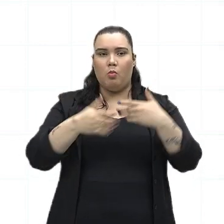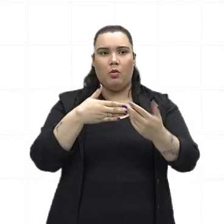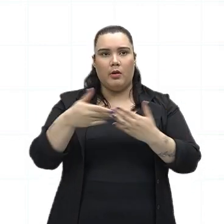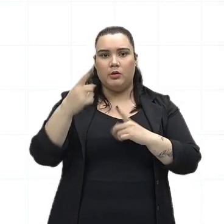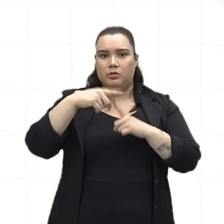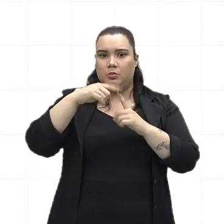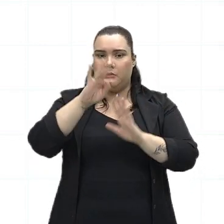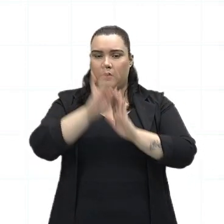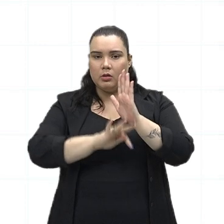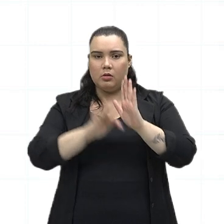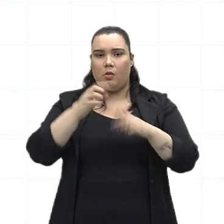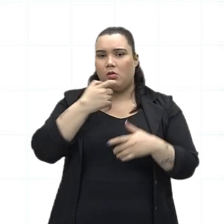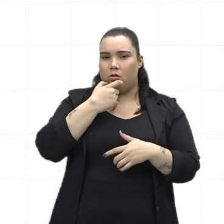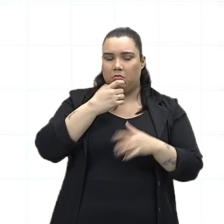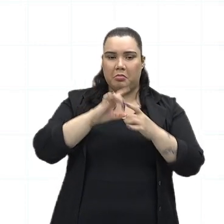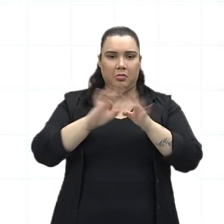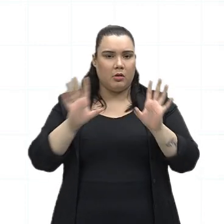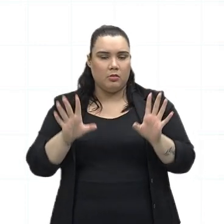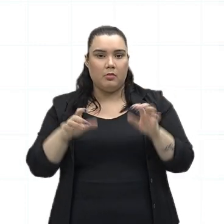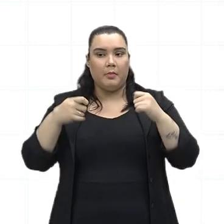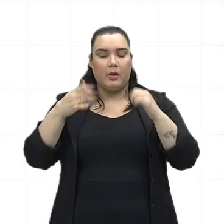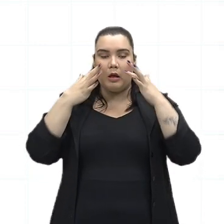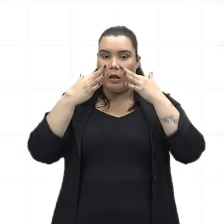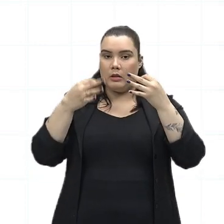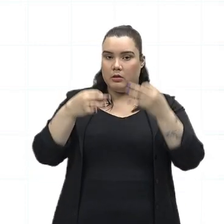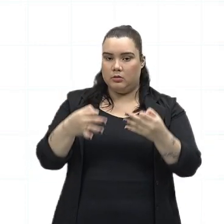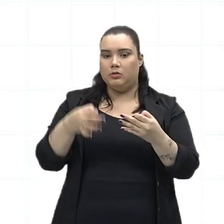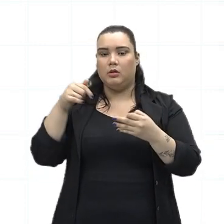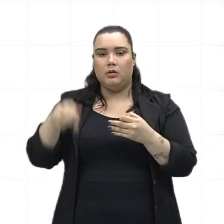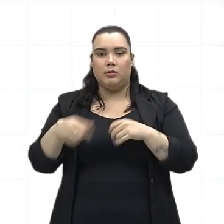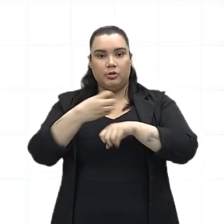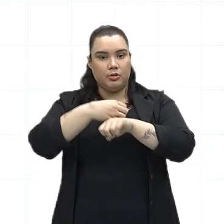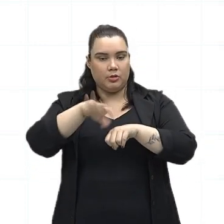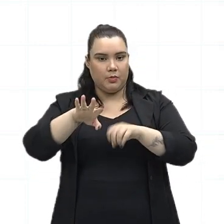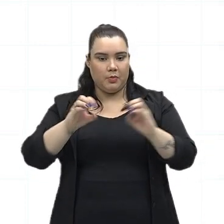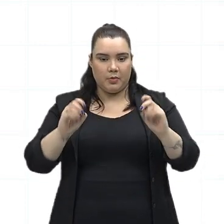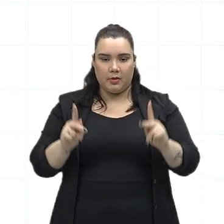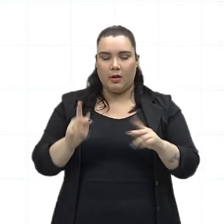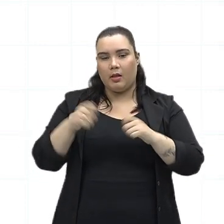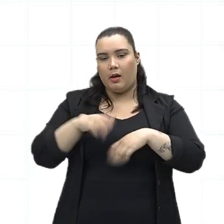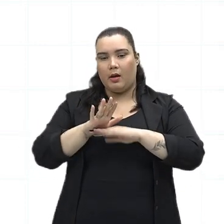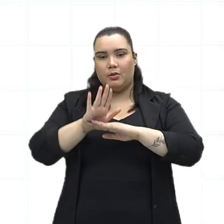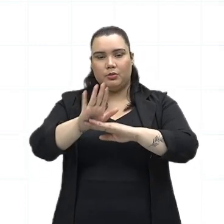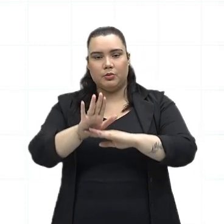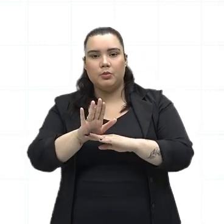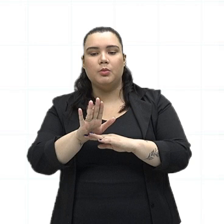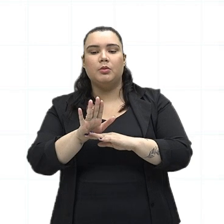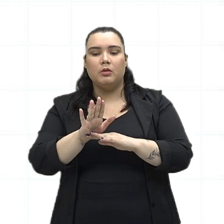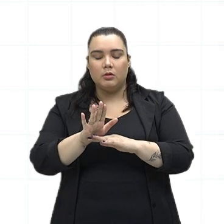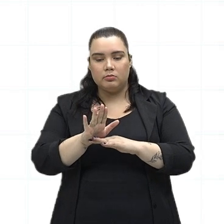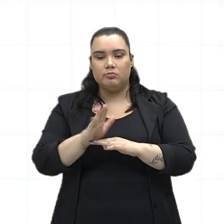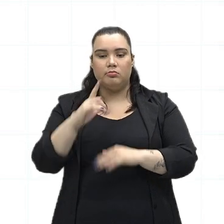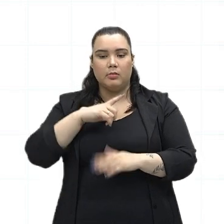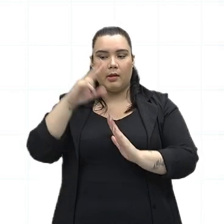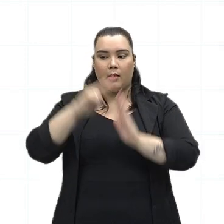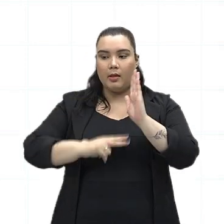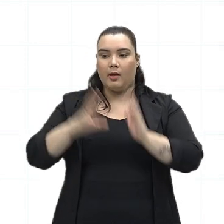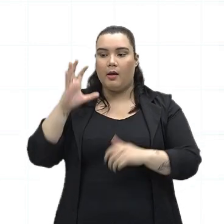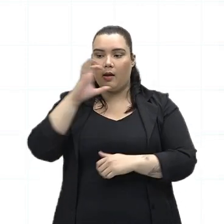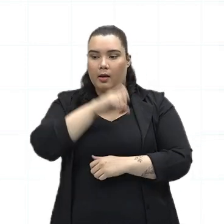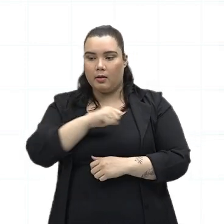em qualquer idioma, tá? Fiquem atentos a essas dicas, certo? Que nos ajudam a ler mais